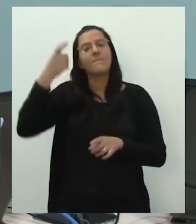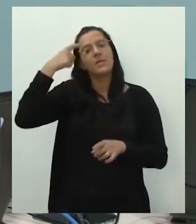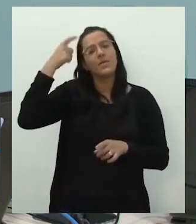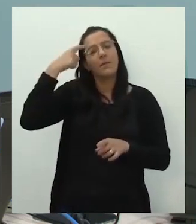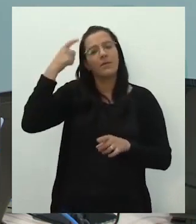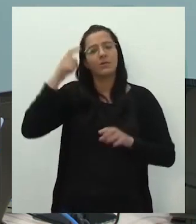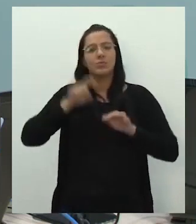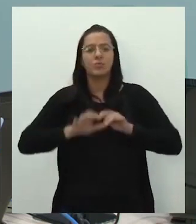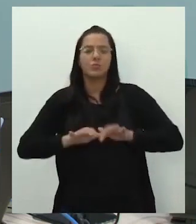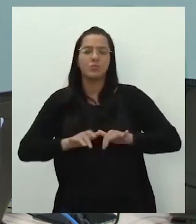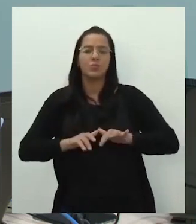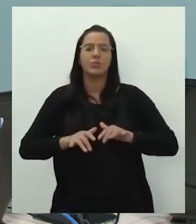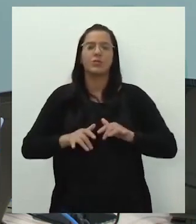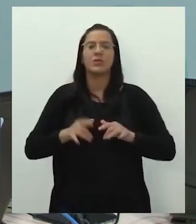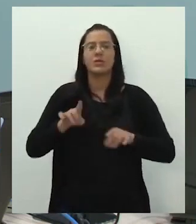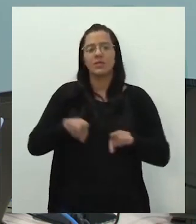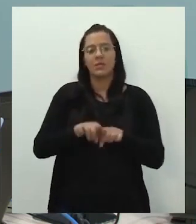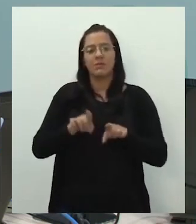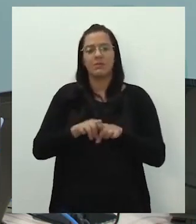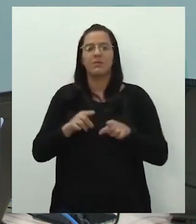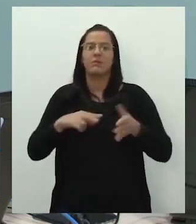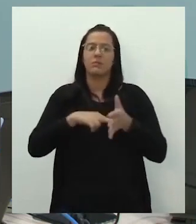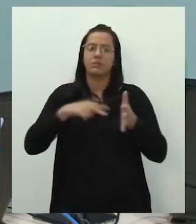computacional plugado e desplugado.